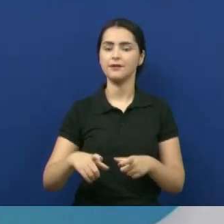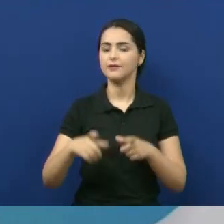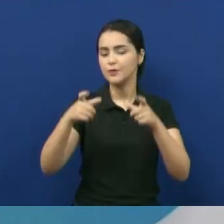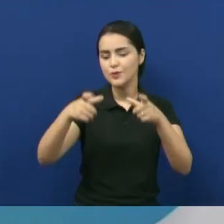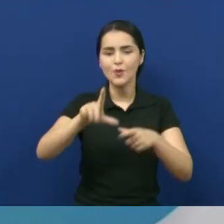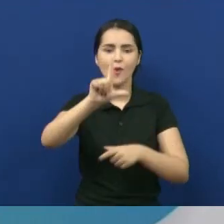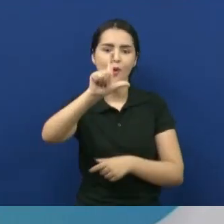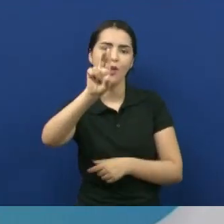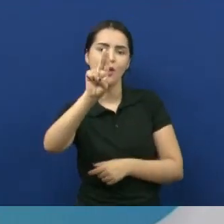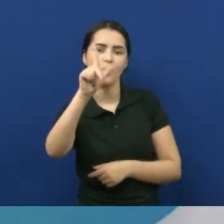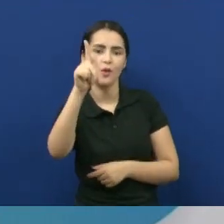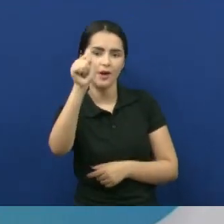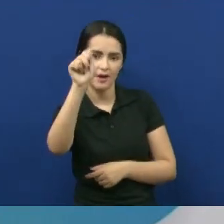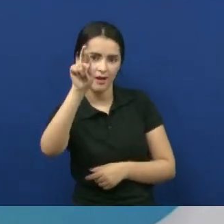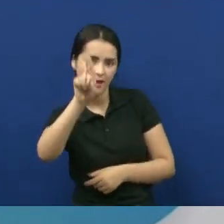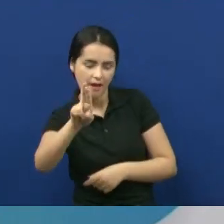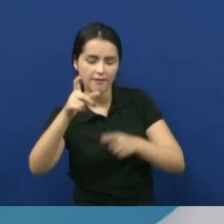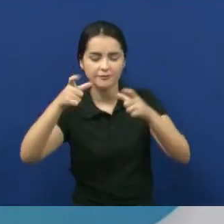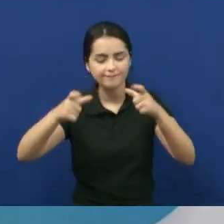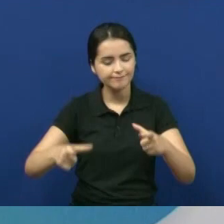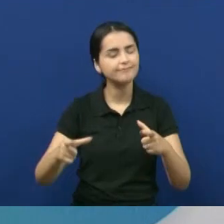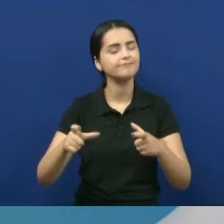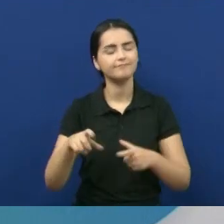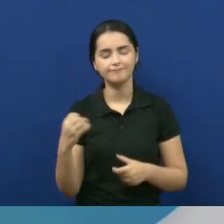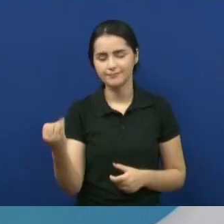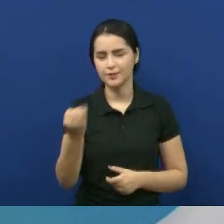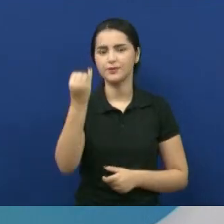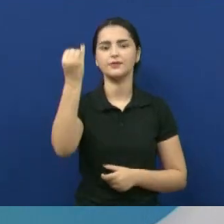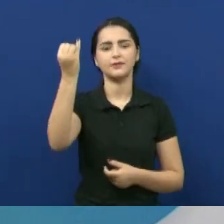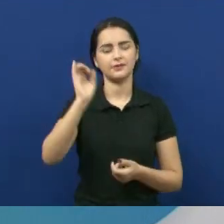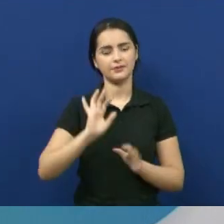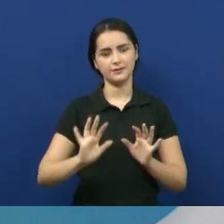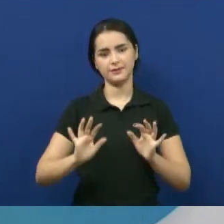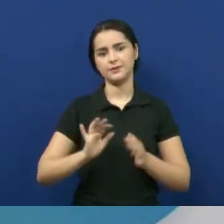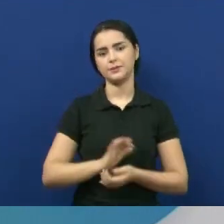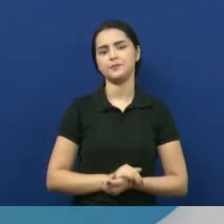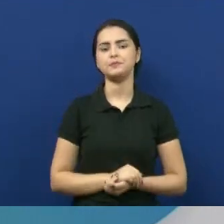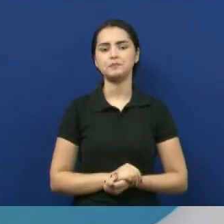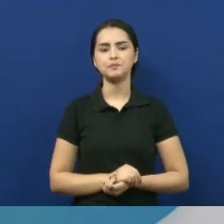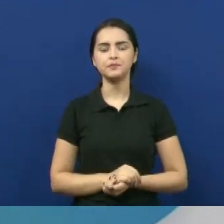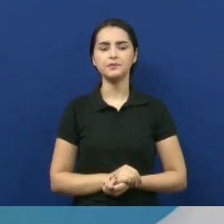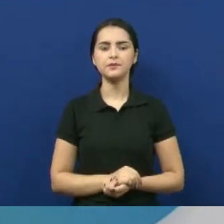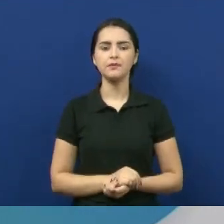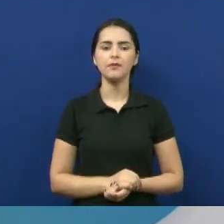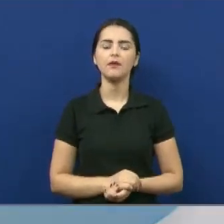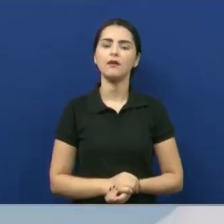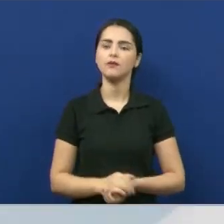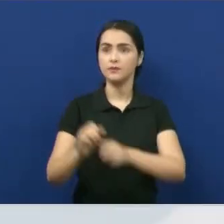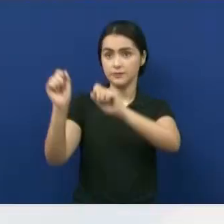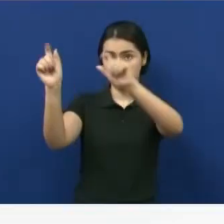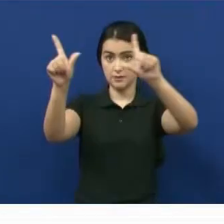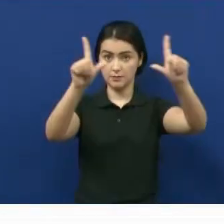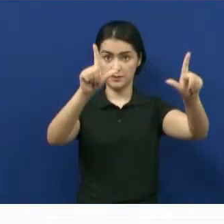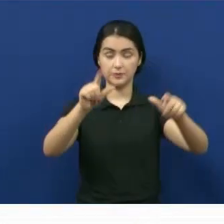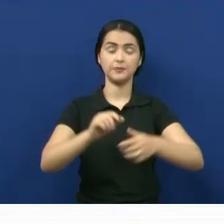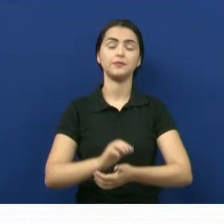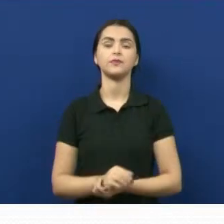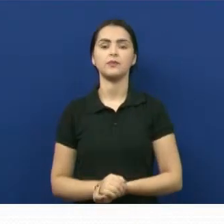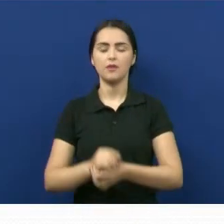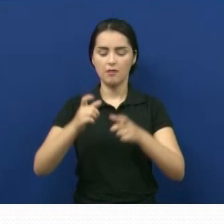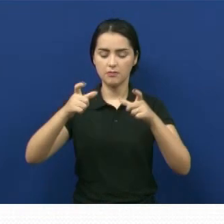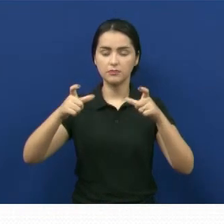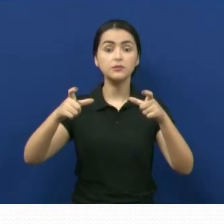lugar, atribuir um valor a esses aspectos, tá? Vamos ao slide. Nos